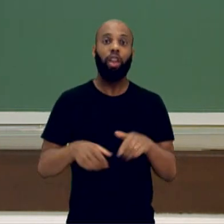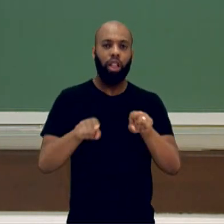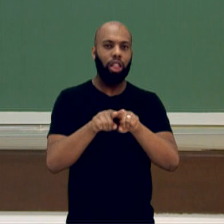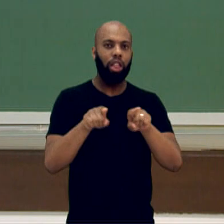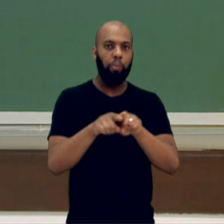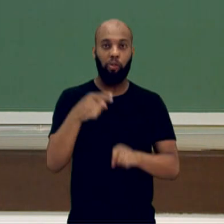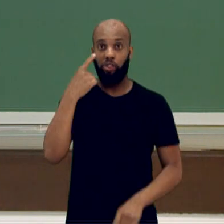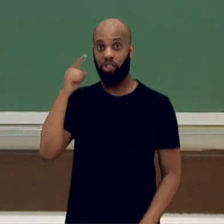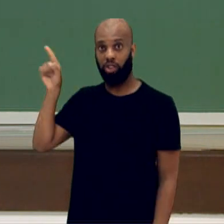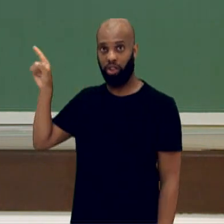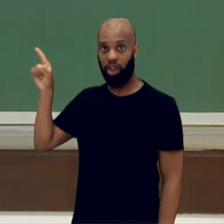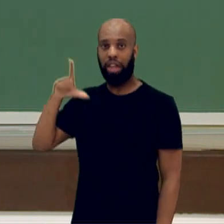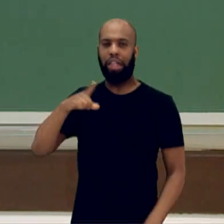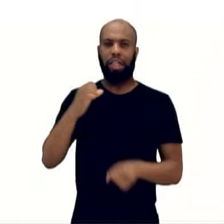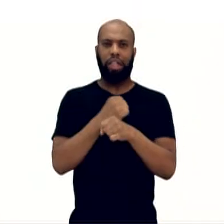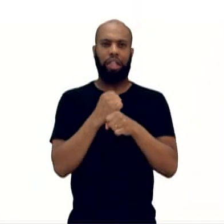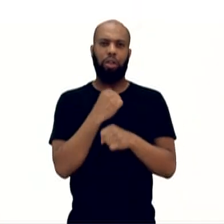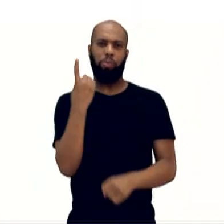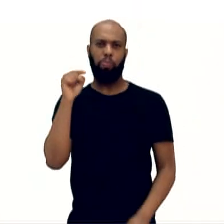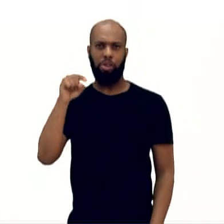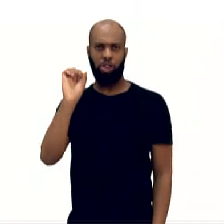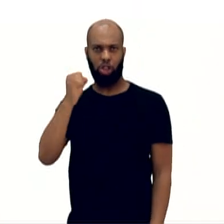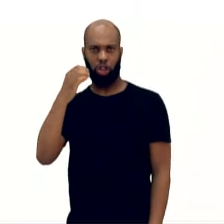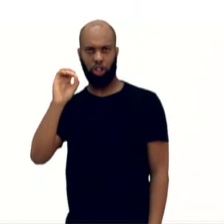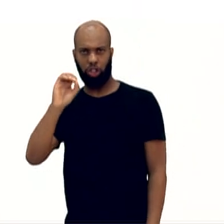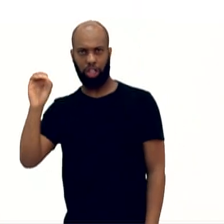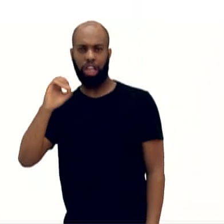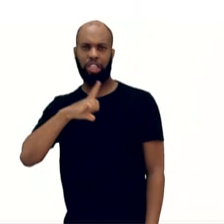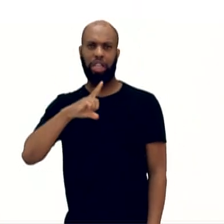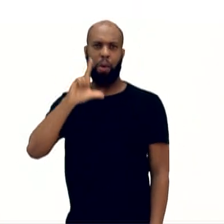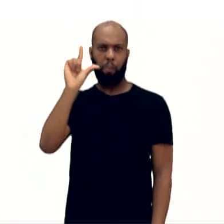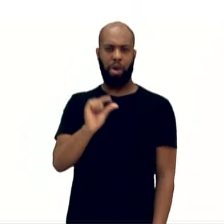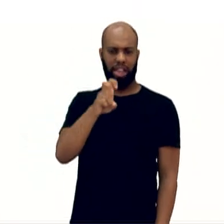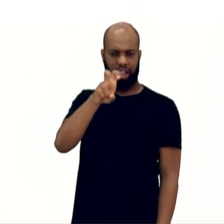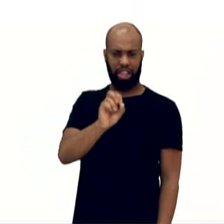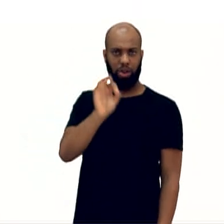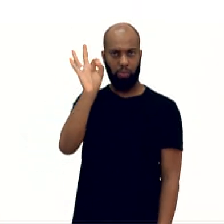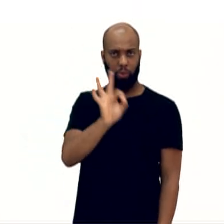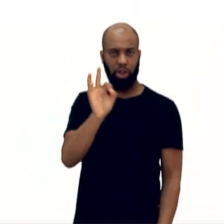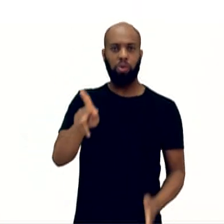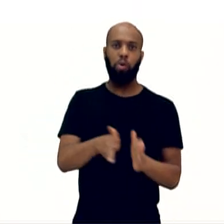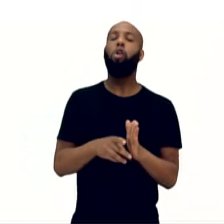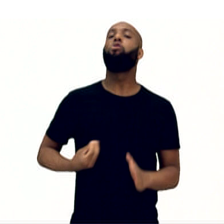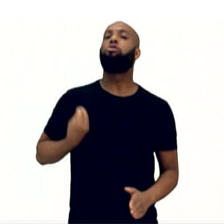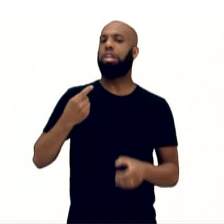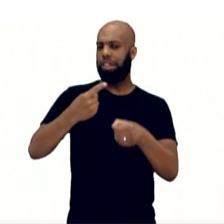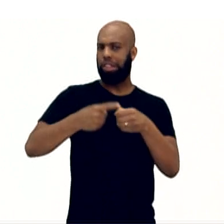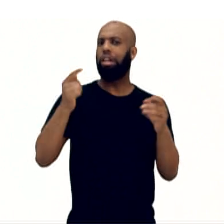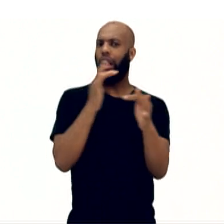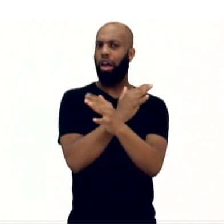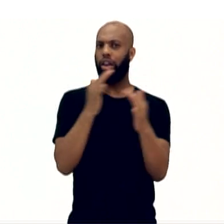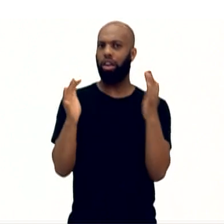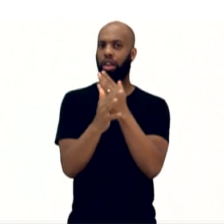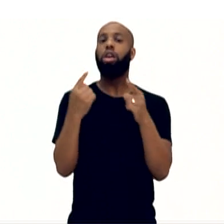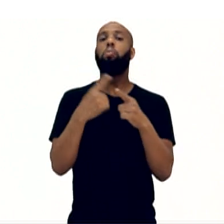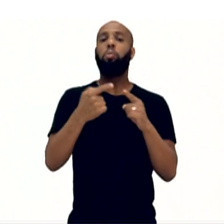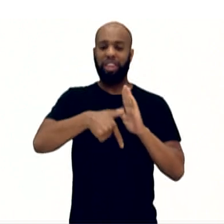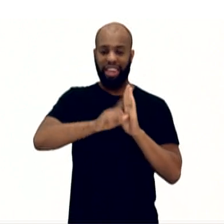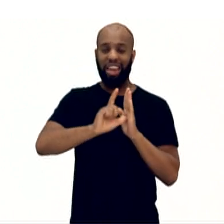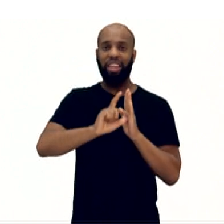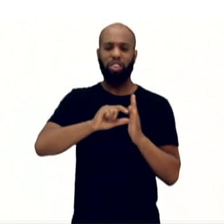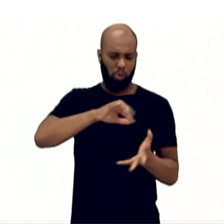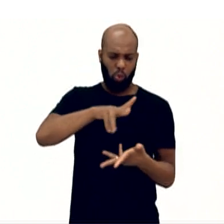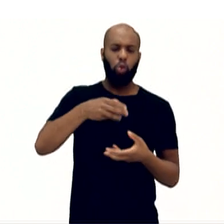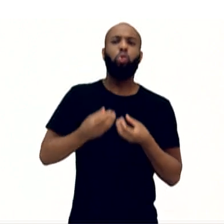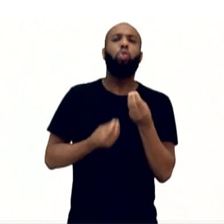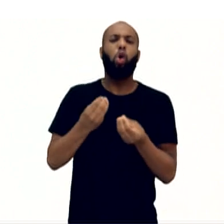aqui, em meados de 1800, menos de 5% da população vivia em áreas urbanas. Ou seja, o mundo era rural,